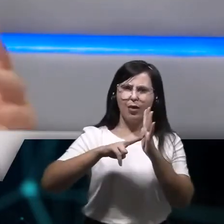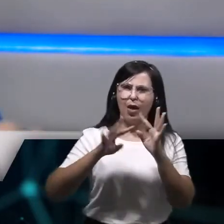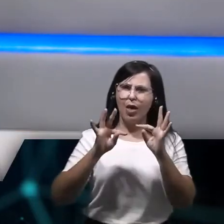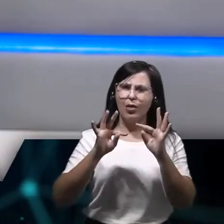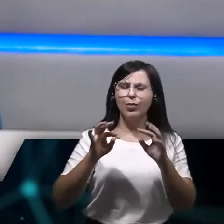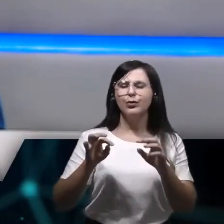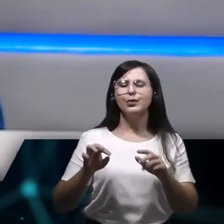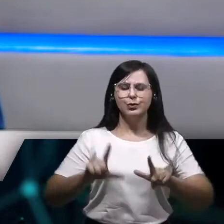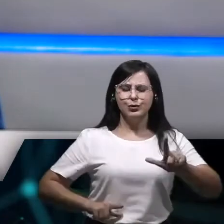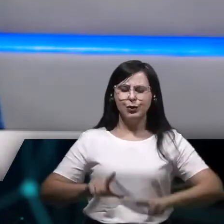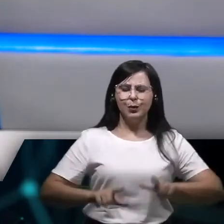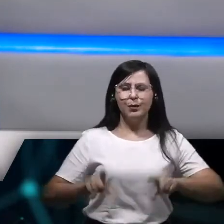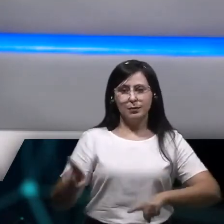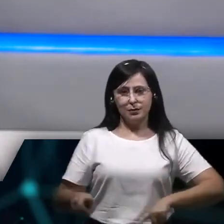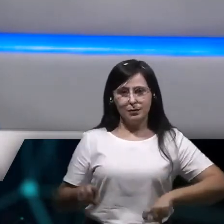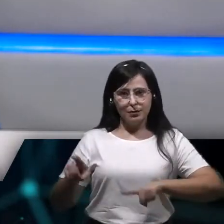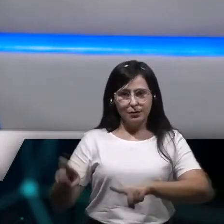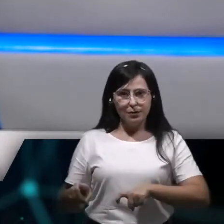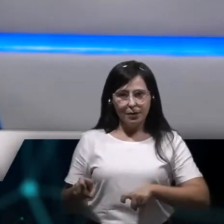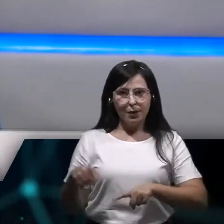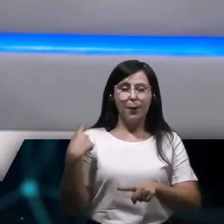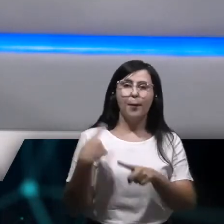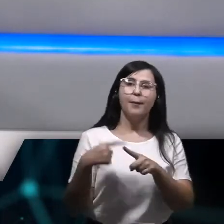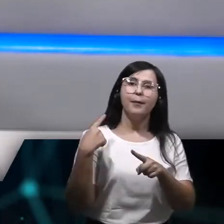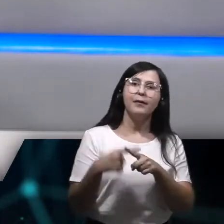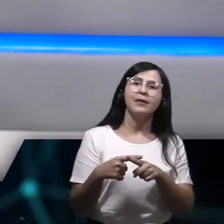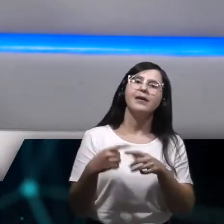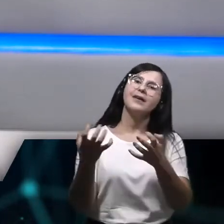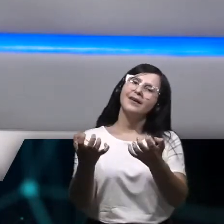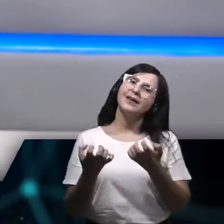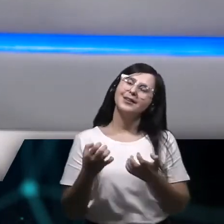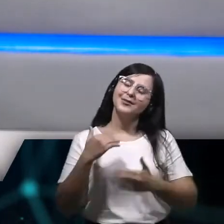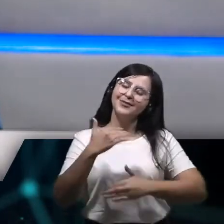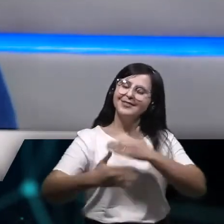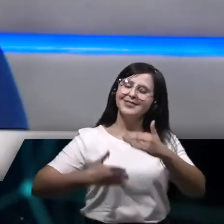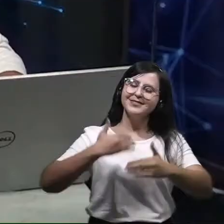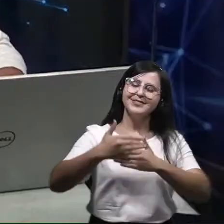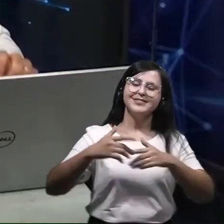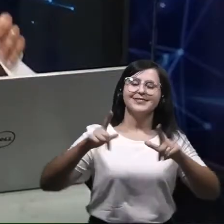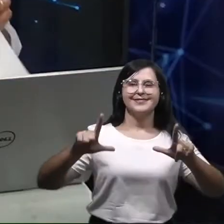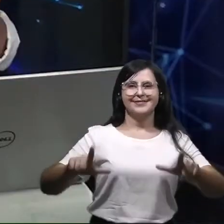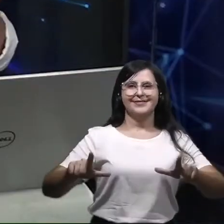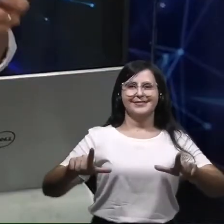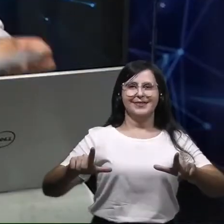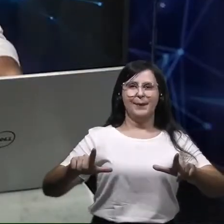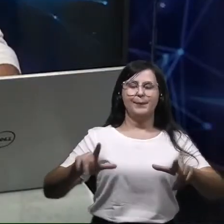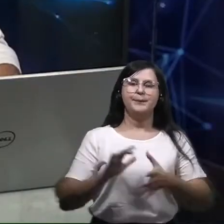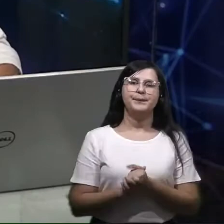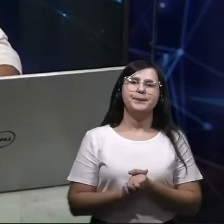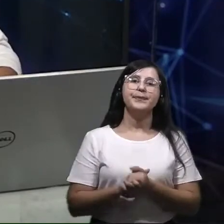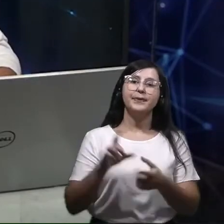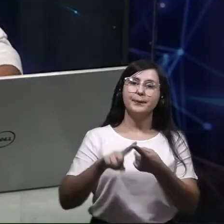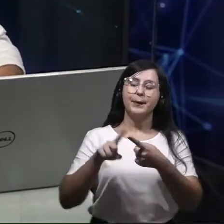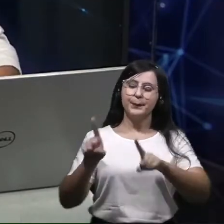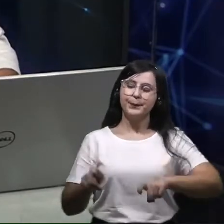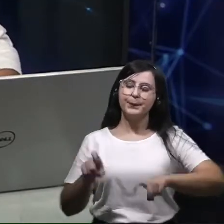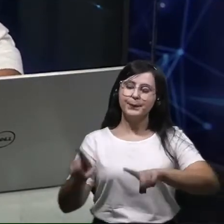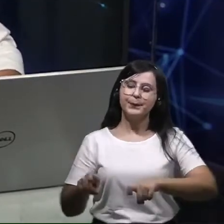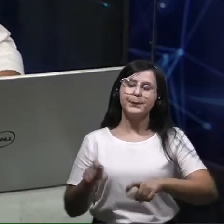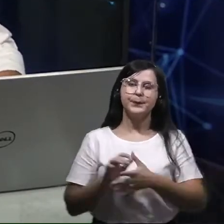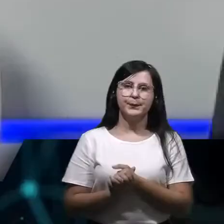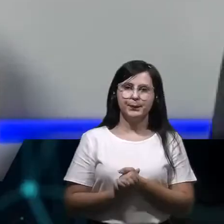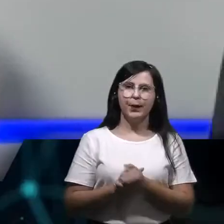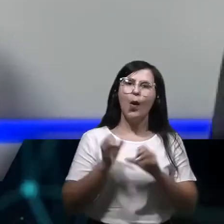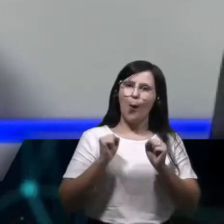para que a gente possa desenvolver ainda mais a nossa região e a nossa agricultura. 1 minuto para a